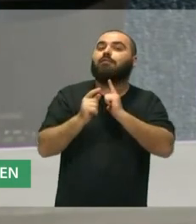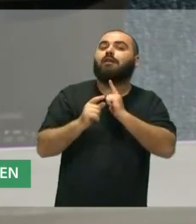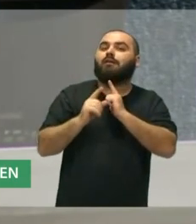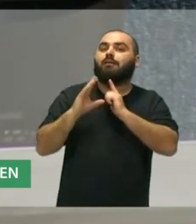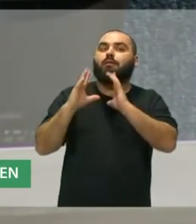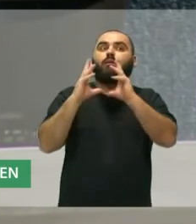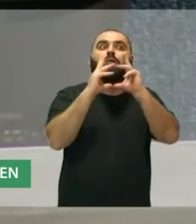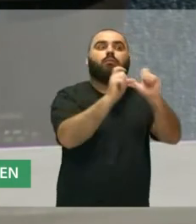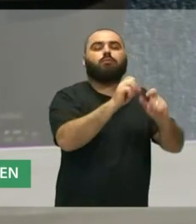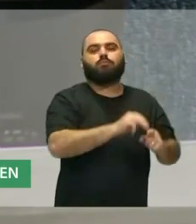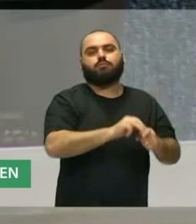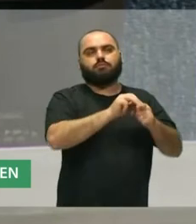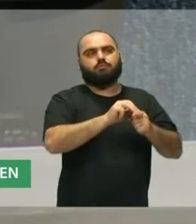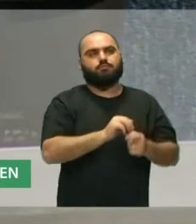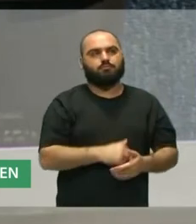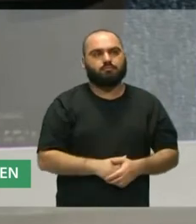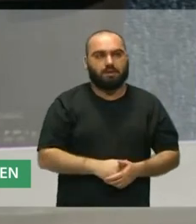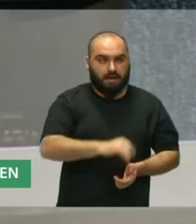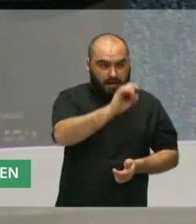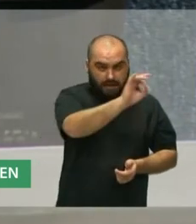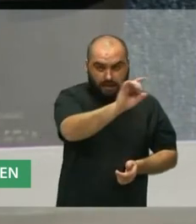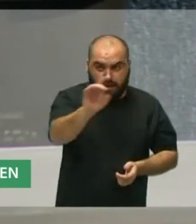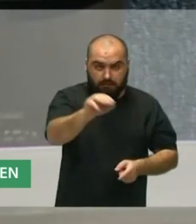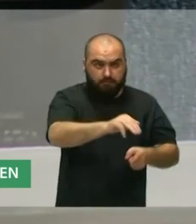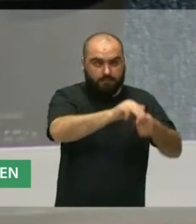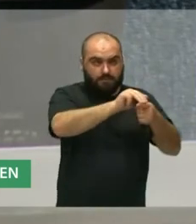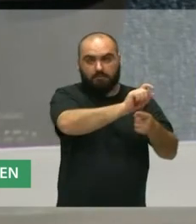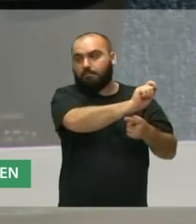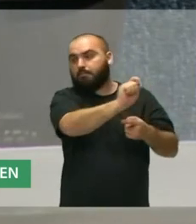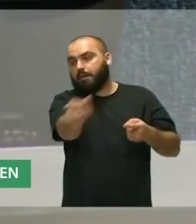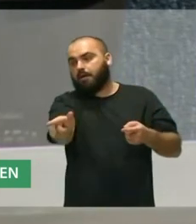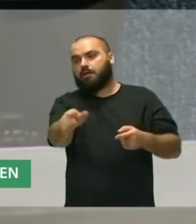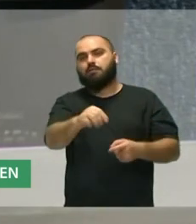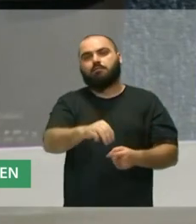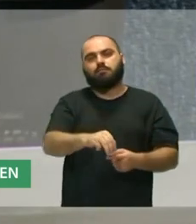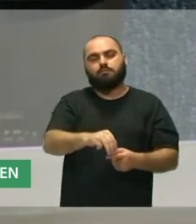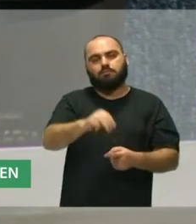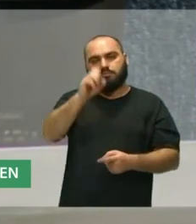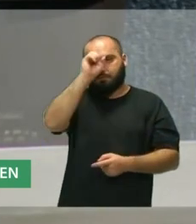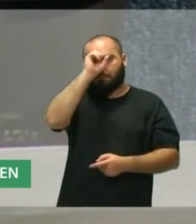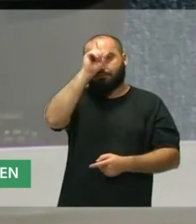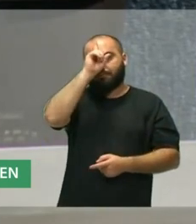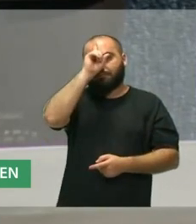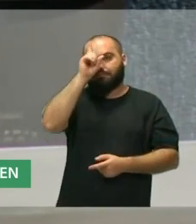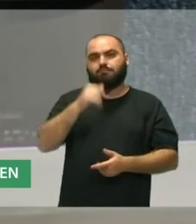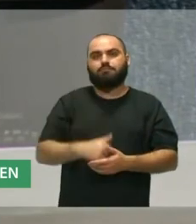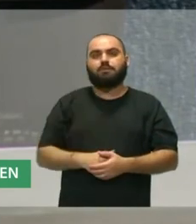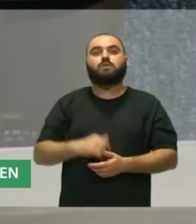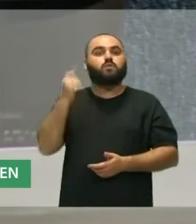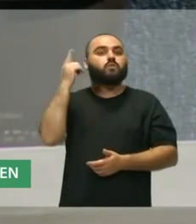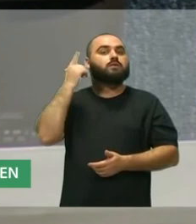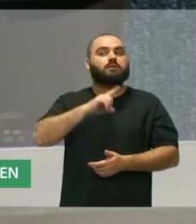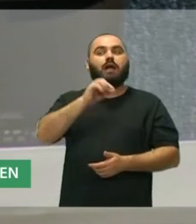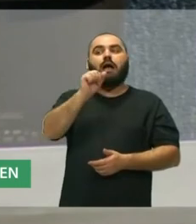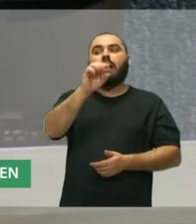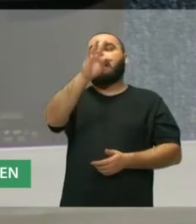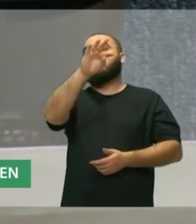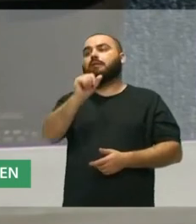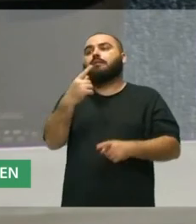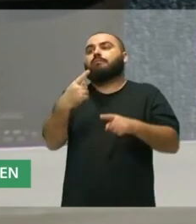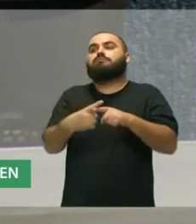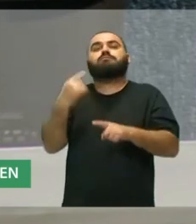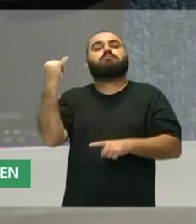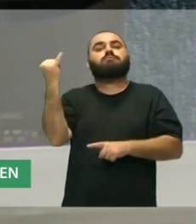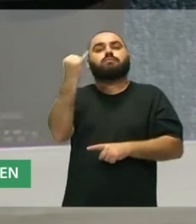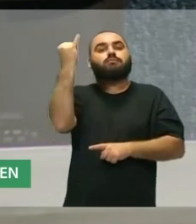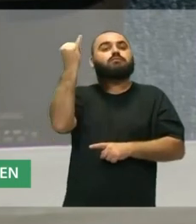os municípios, quanto que cada município repassou para o Marieta. E pudesse colocar isso em ato, isso seria importante, até para que a gente